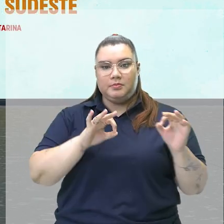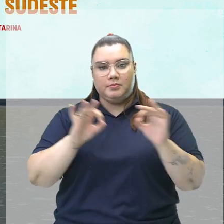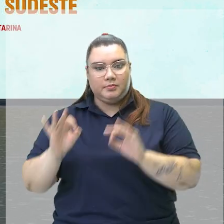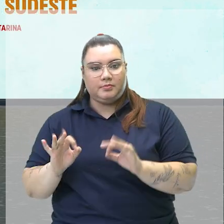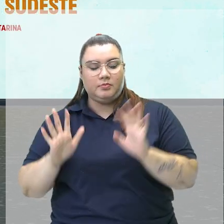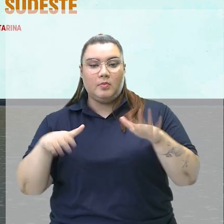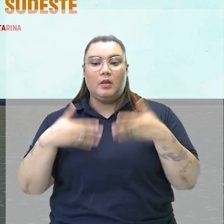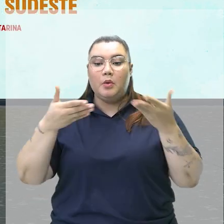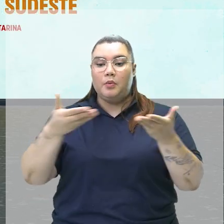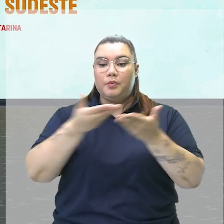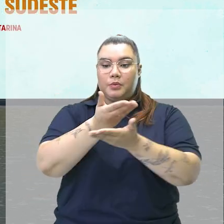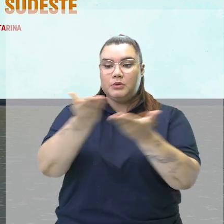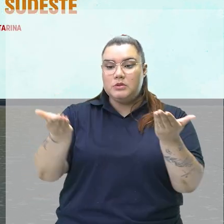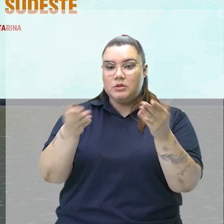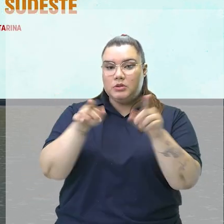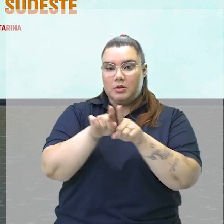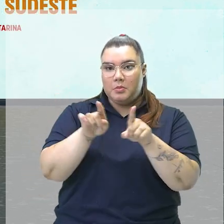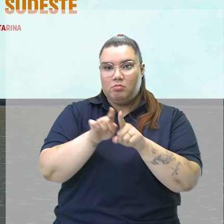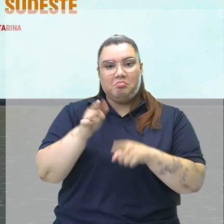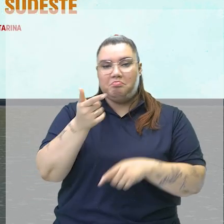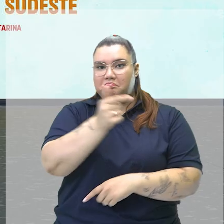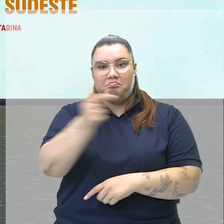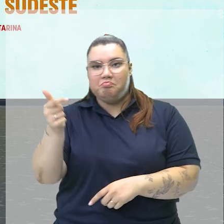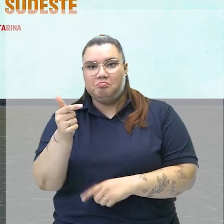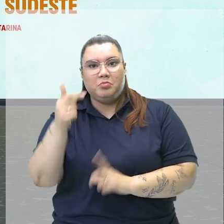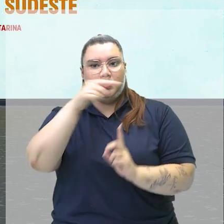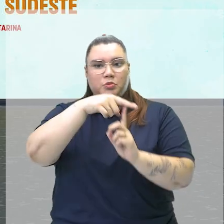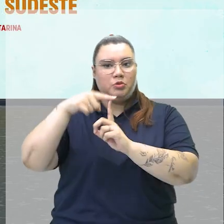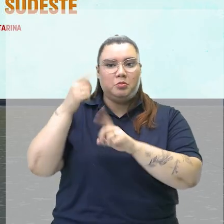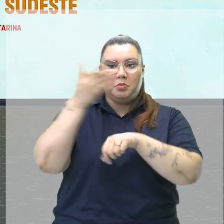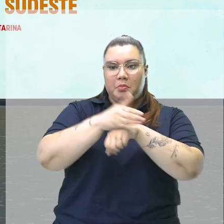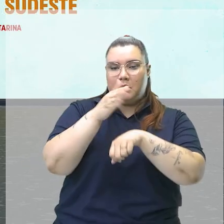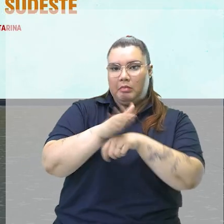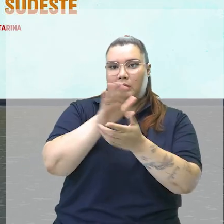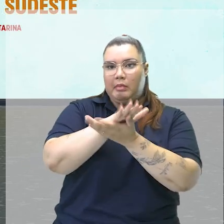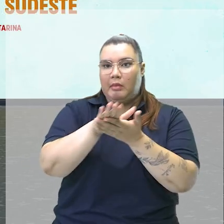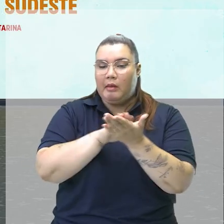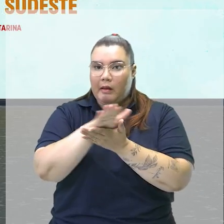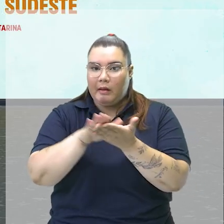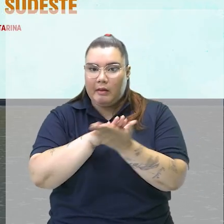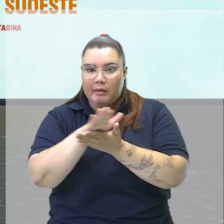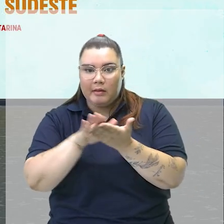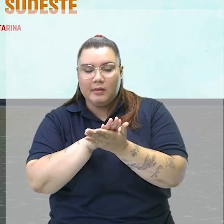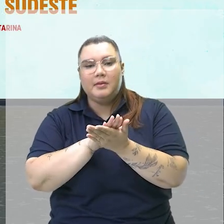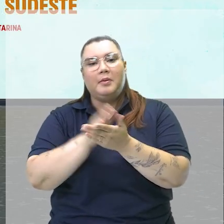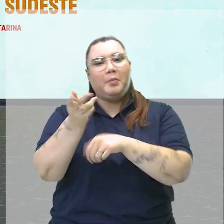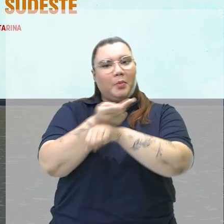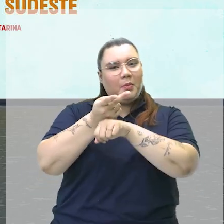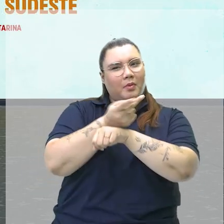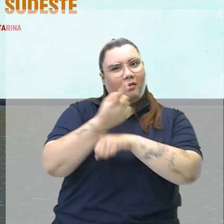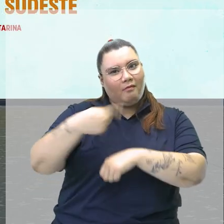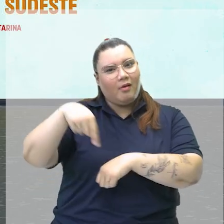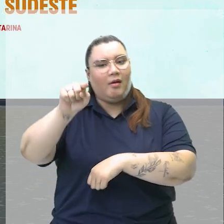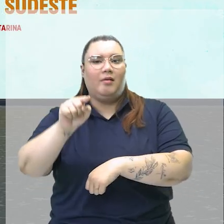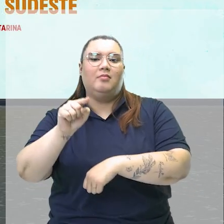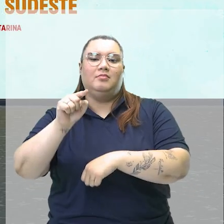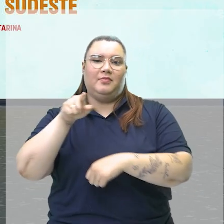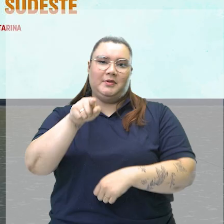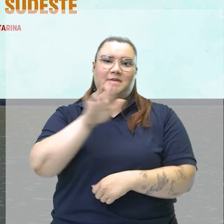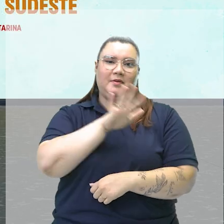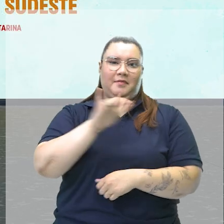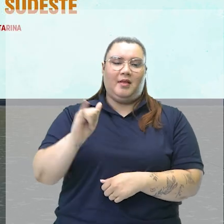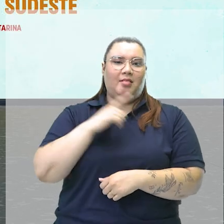Então vocês que também ainda não encontraram nenhum exercício físico, uma atividade, já procura as lutas. Quem sabe você não vai ter